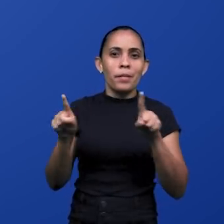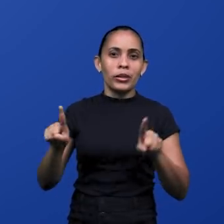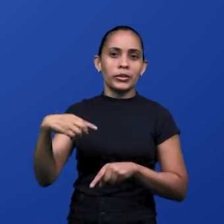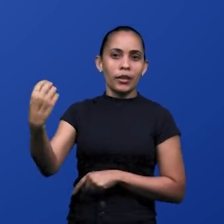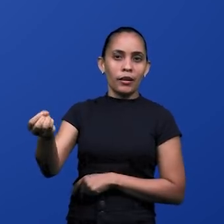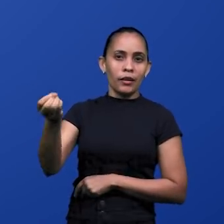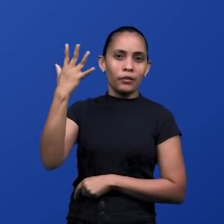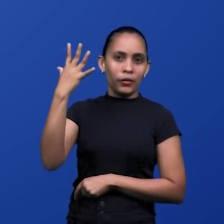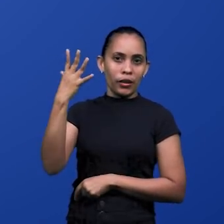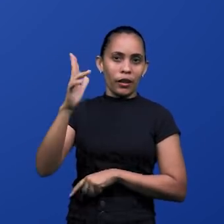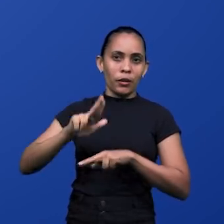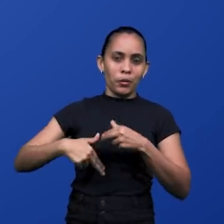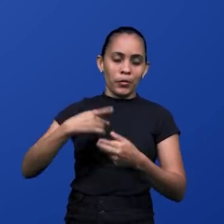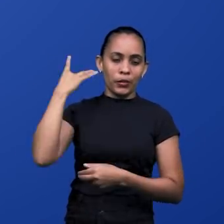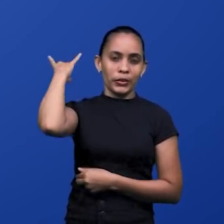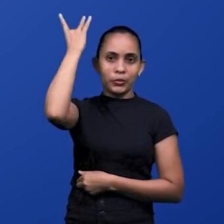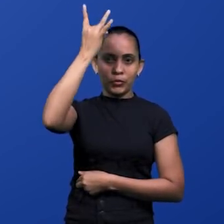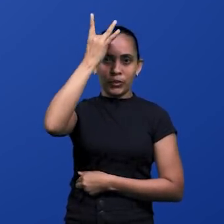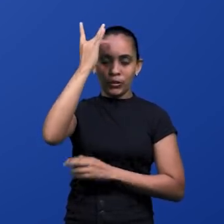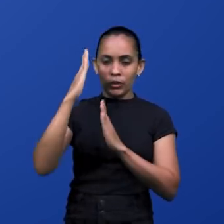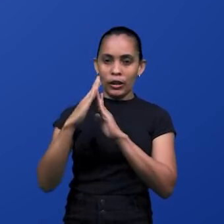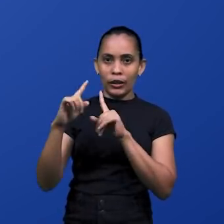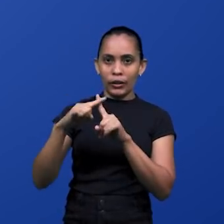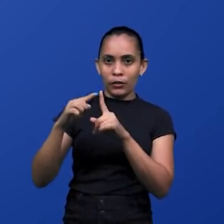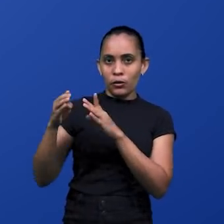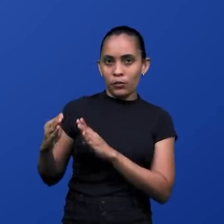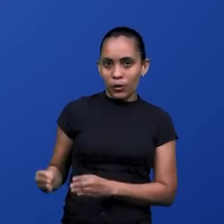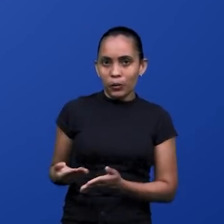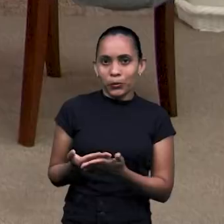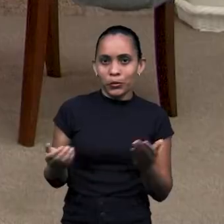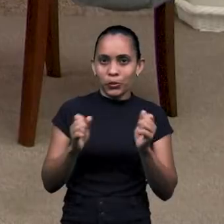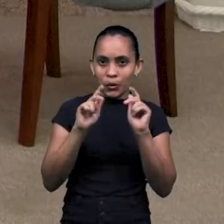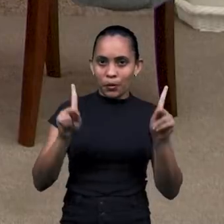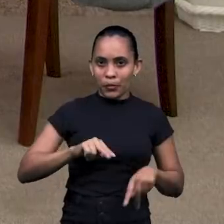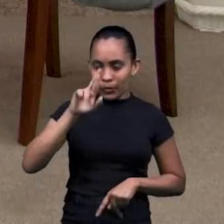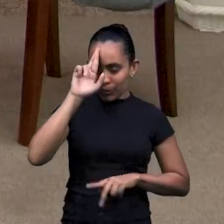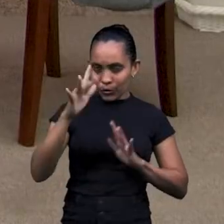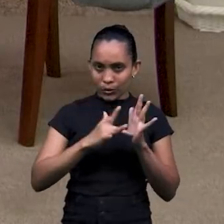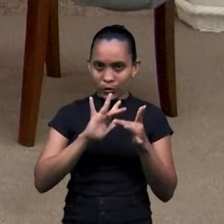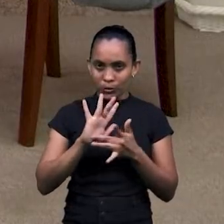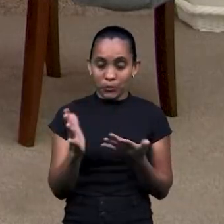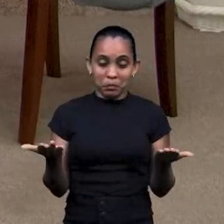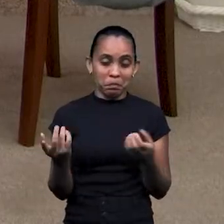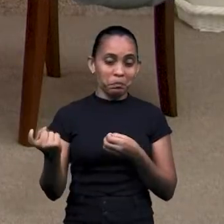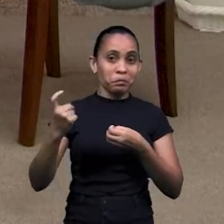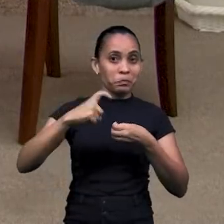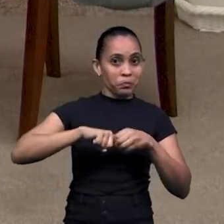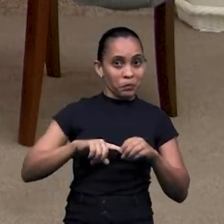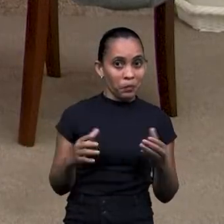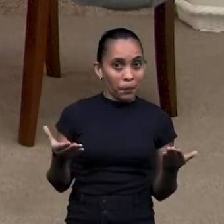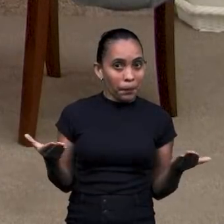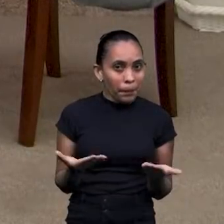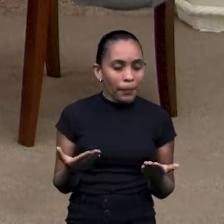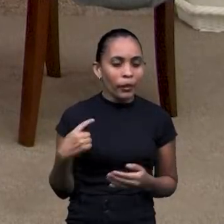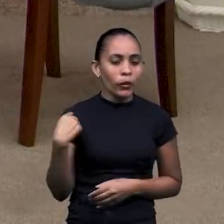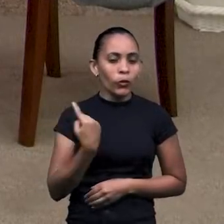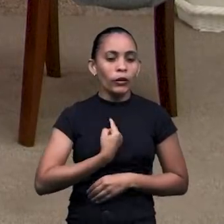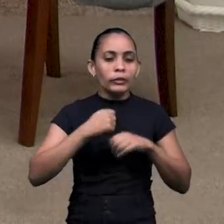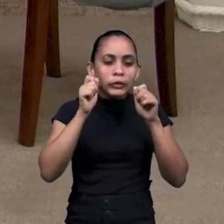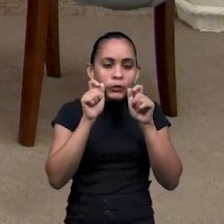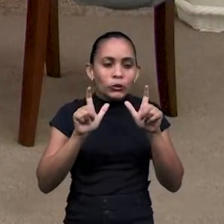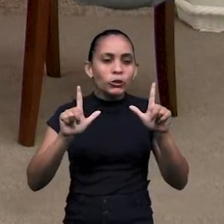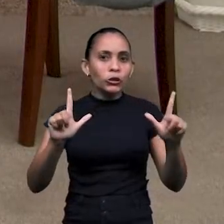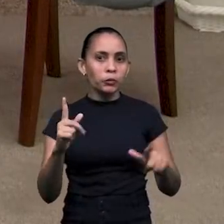revelado pelo Espírito Santo à igreja fiel. A paz do Senhor Jesus. Então, meus irmãos, retornamos, assistimos as